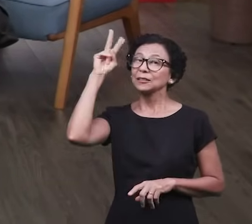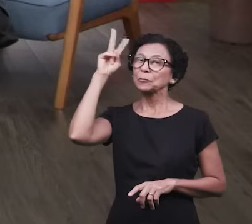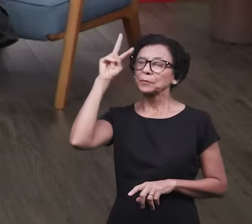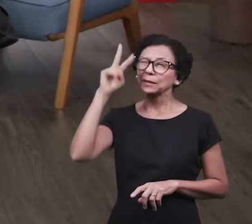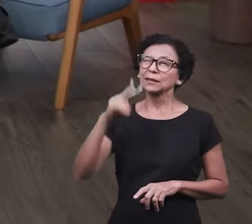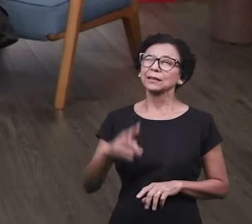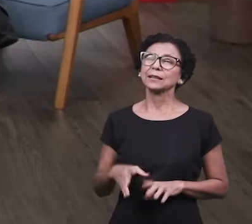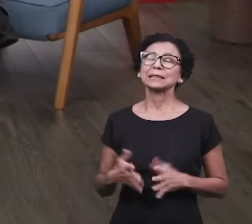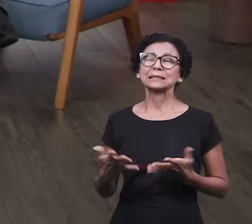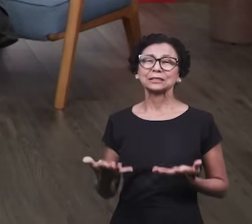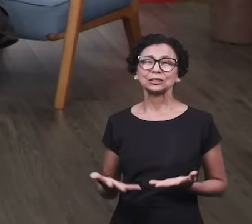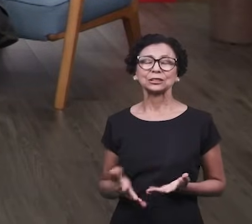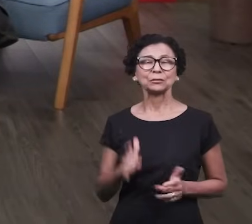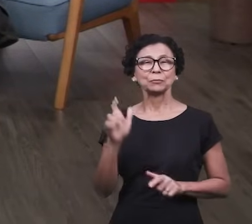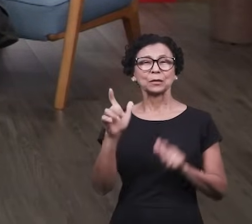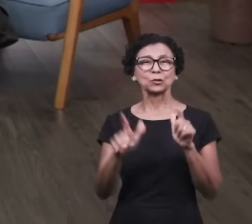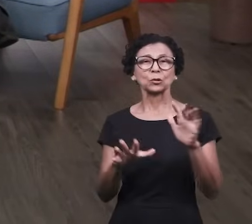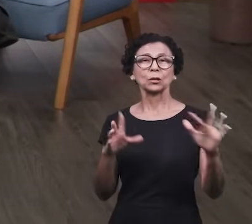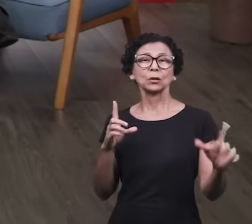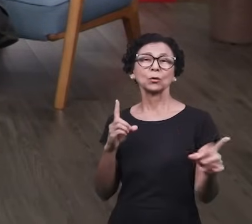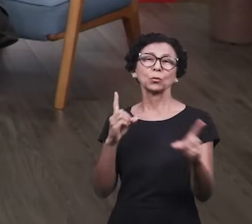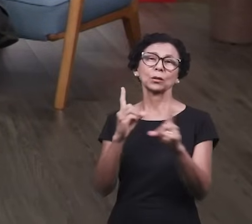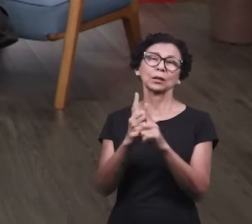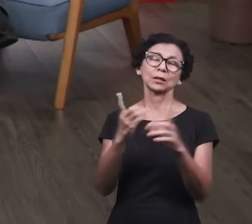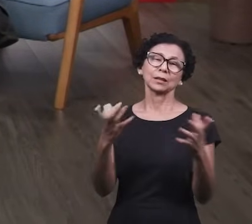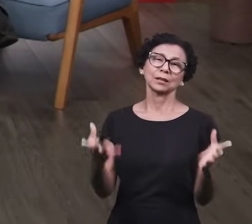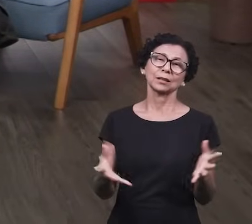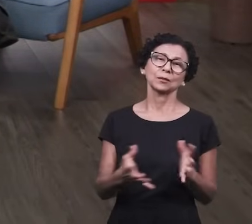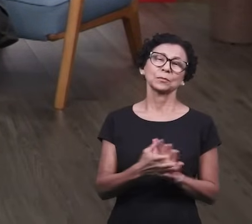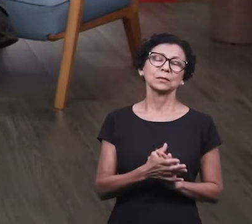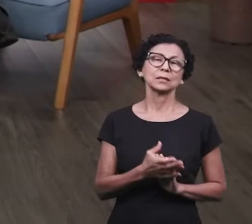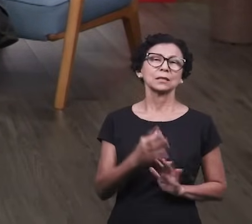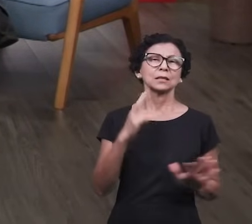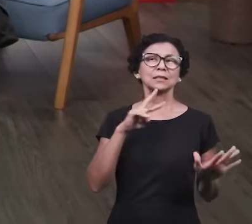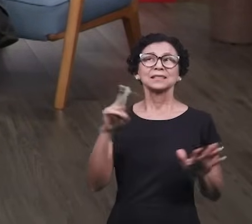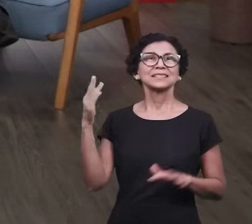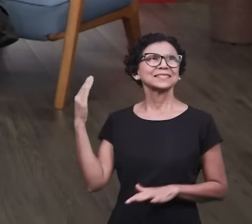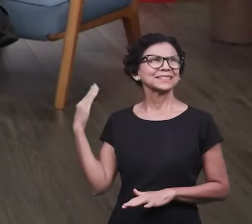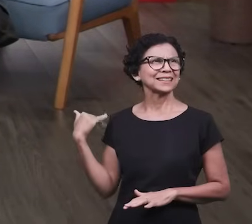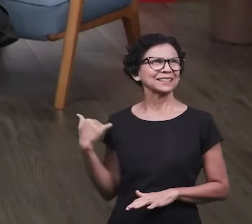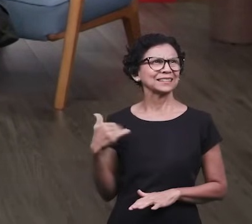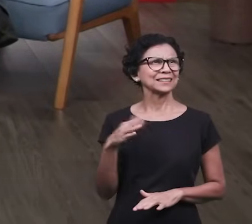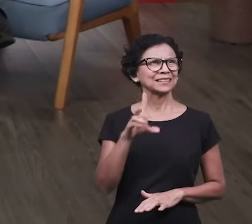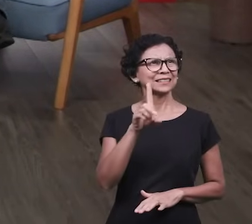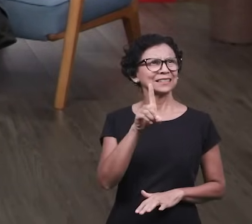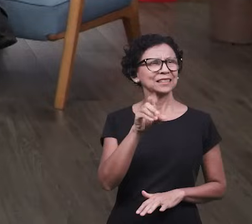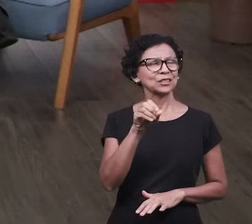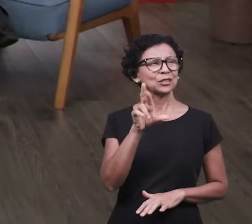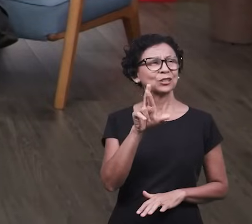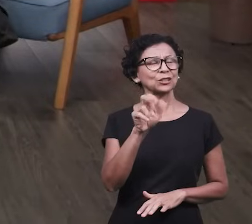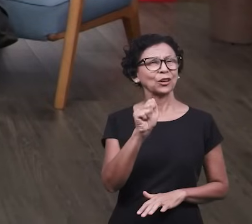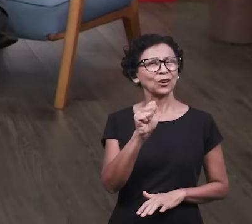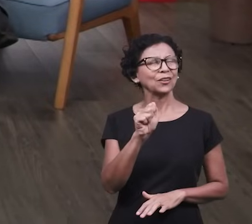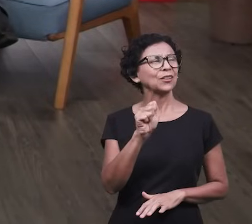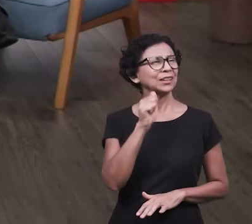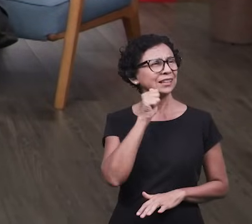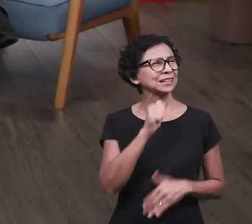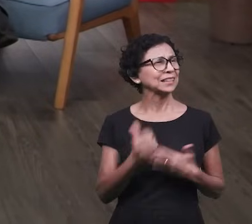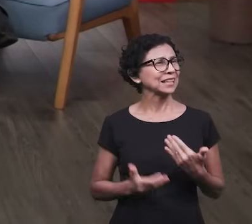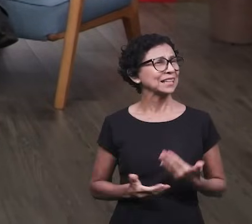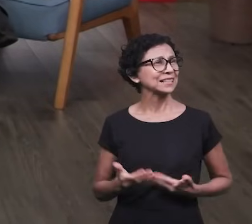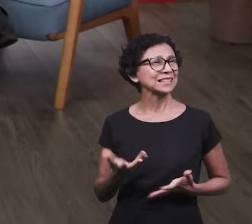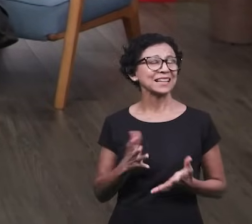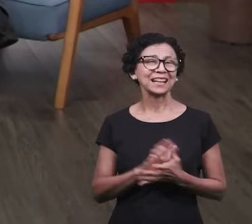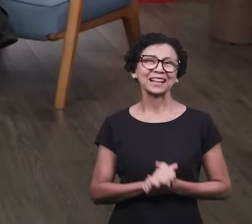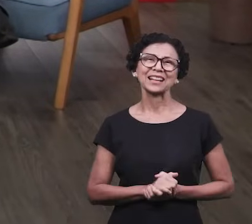têm nos encontrado e têm falado. A irmã Dora, né? Na semana passada. Ficou tão alegre,